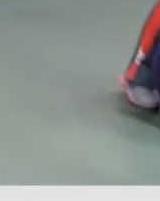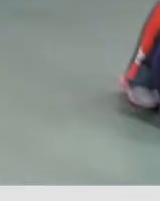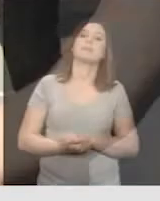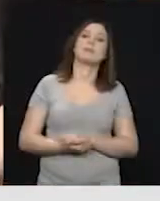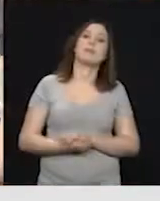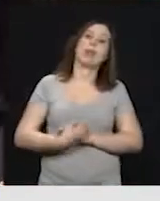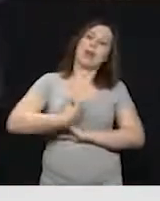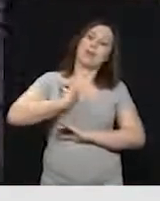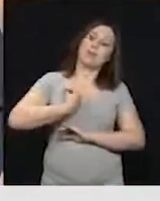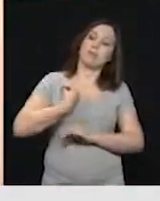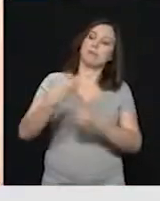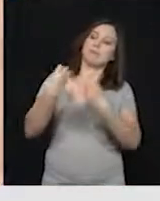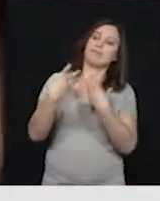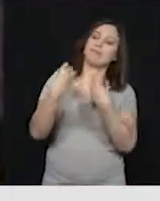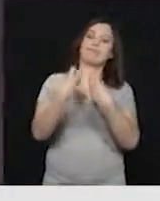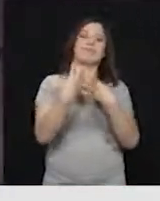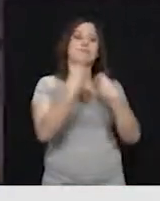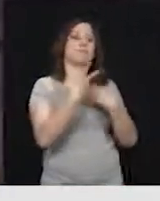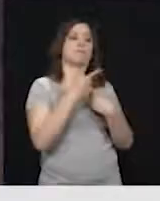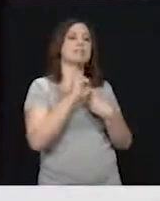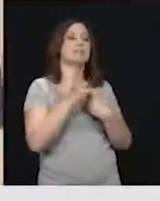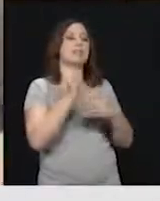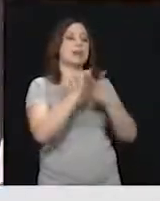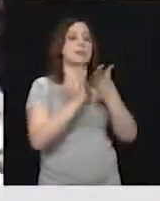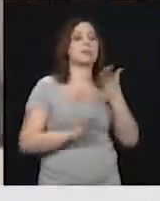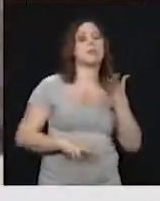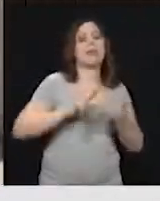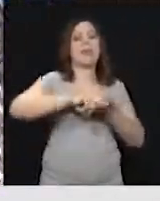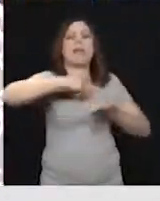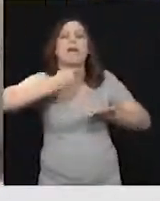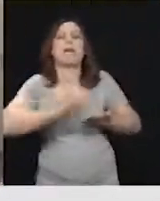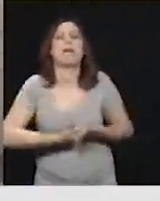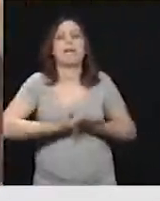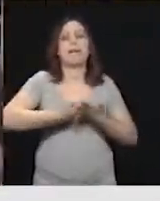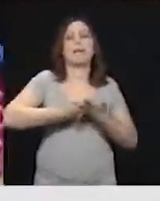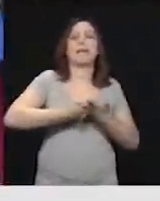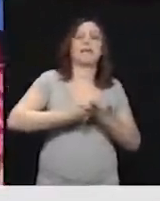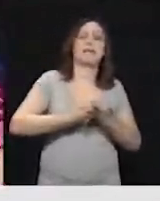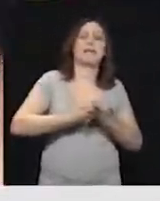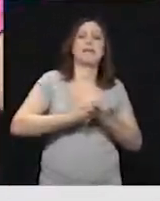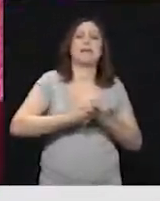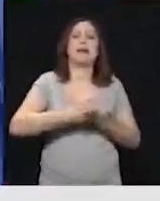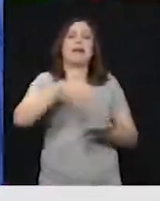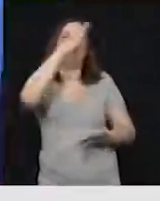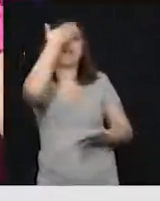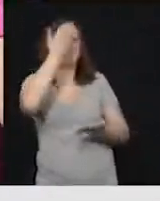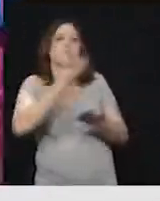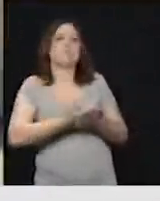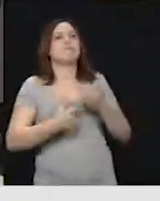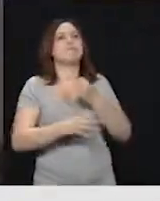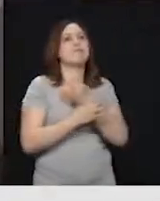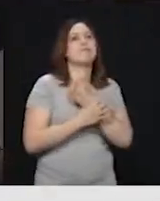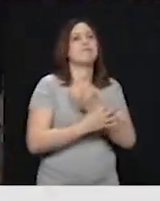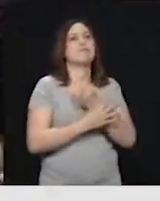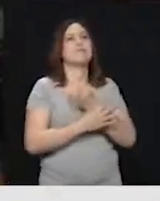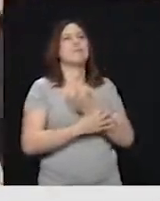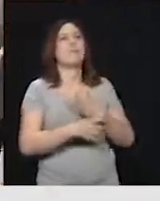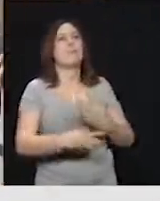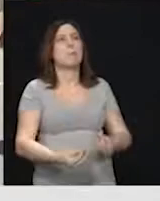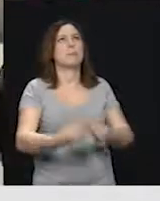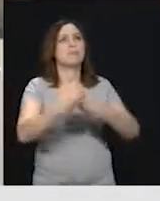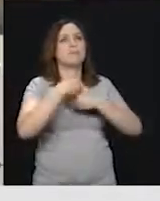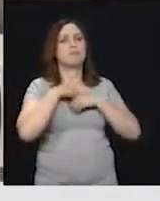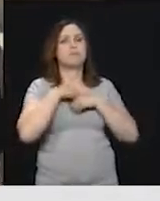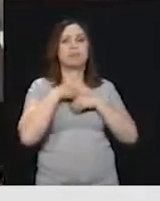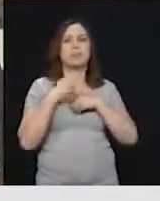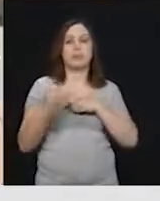a vida ela vai ensinando gente acho que cada atividade que ela fizer cada tombo que ela tomar a confiança segurança que ela